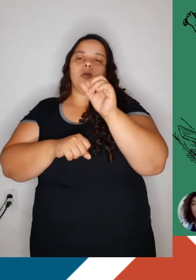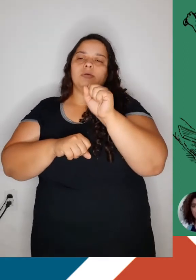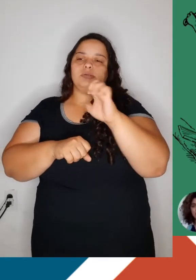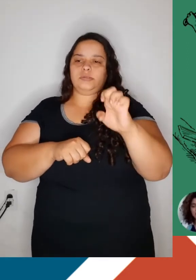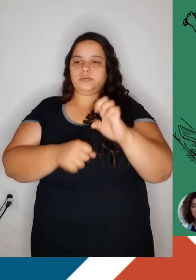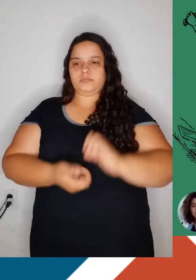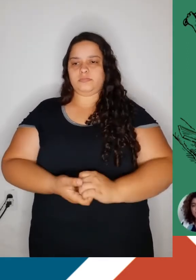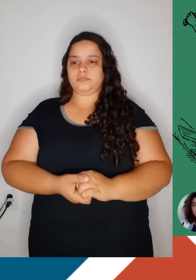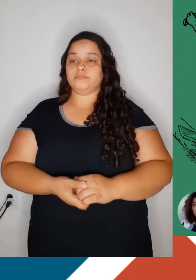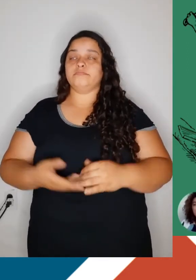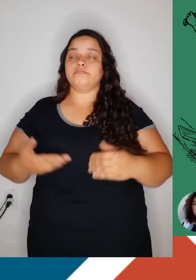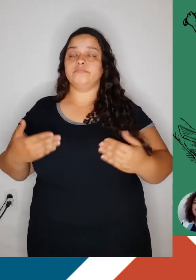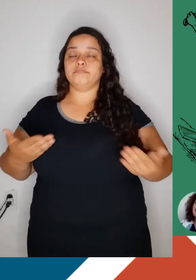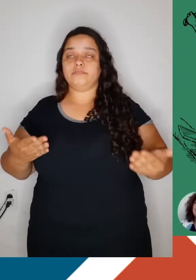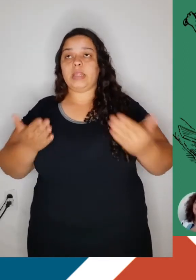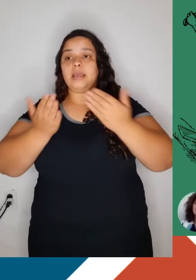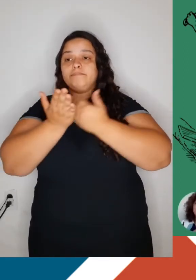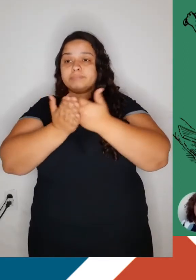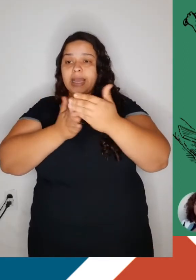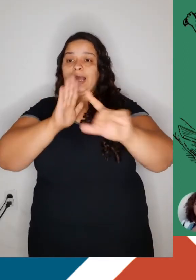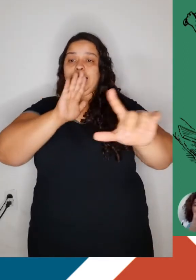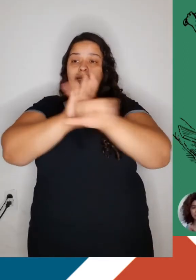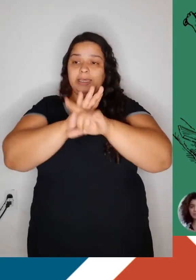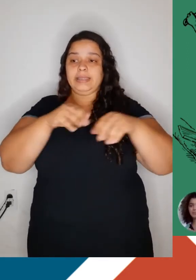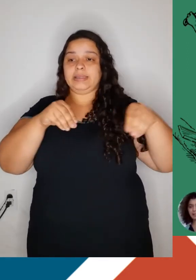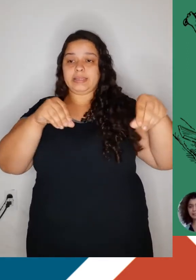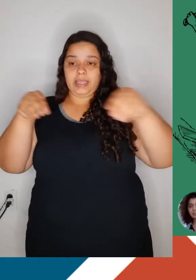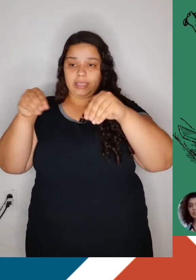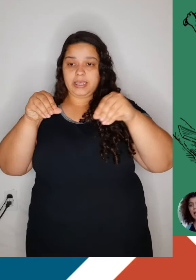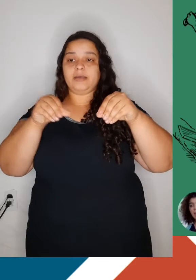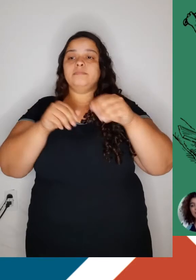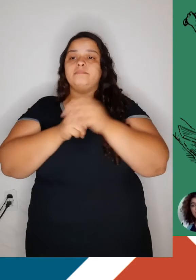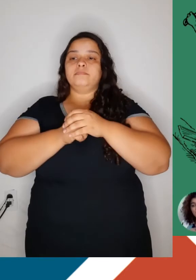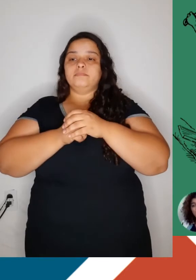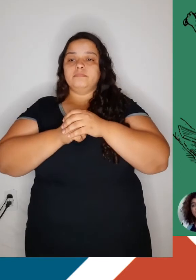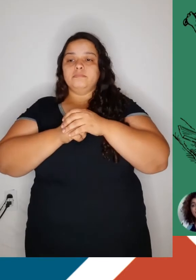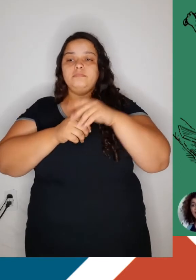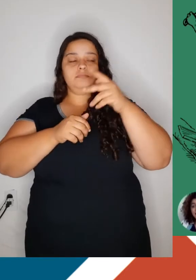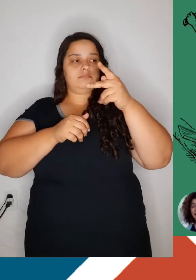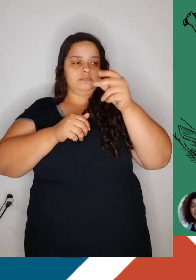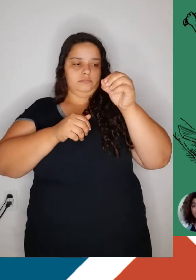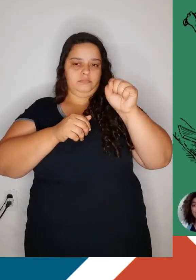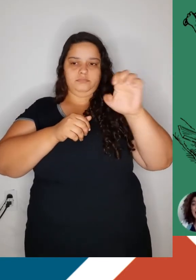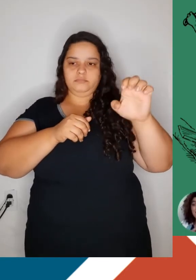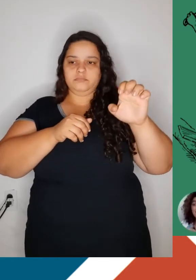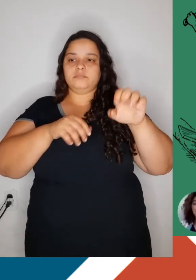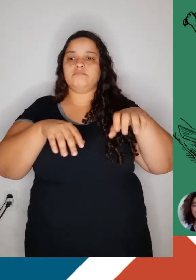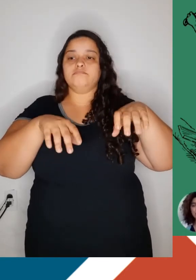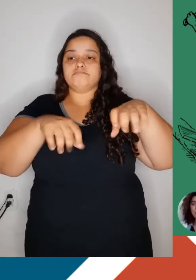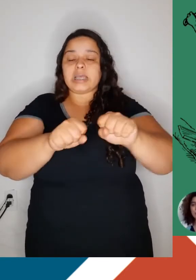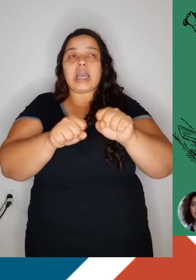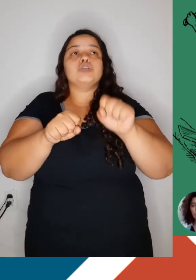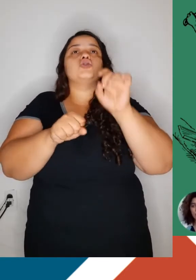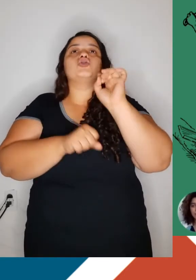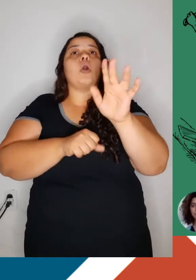da posse. A partir, então, da Lei de Terras, a posse passou a ser garantida apenas